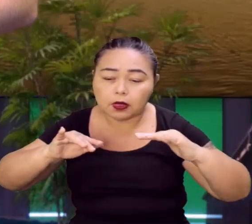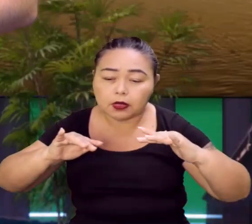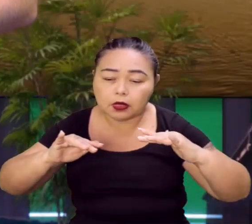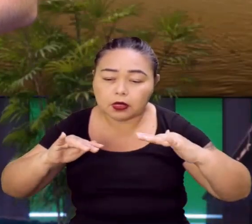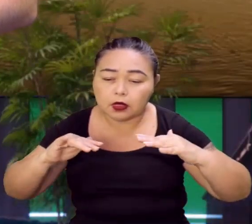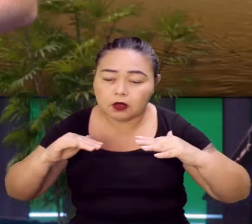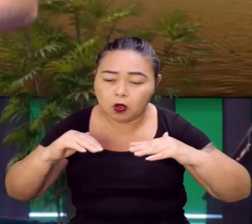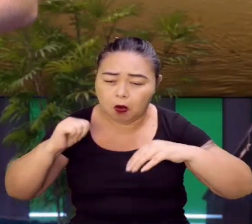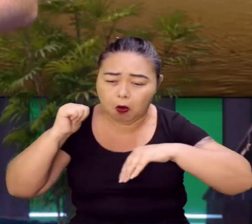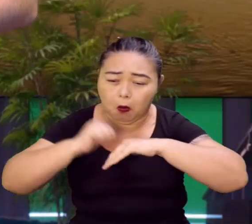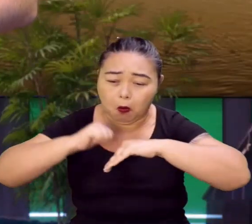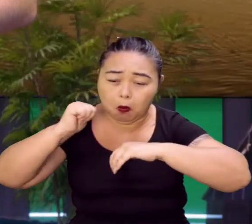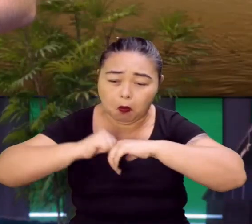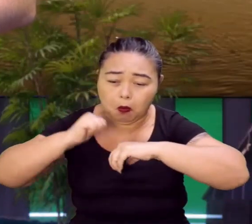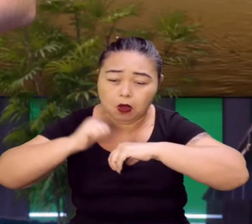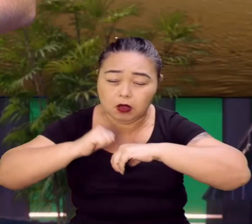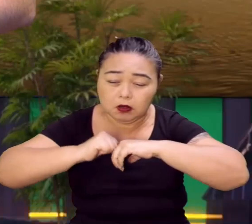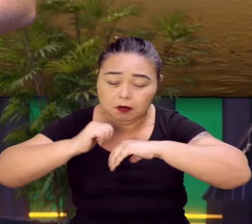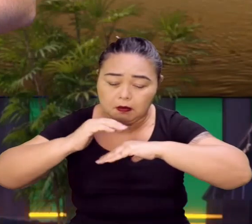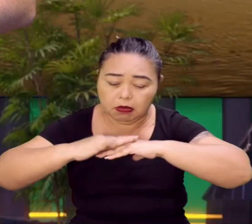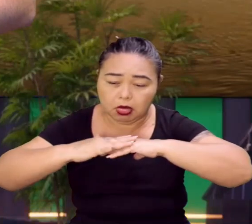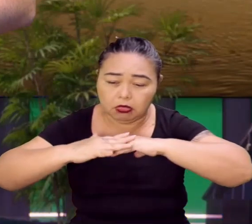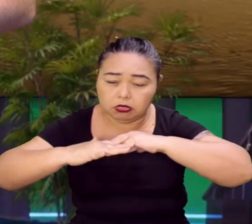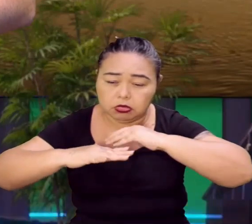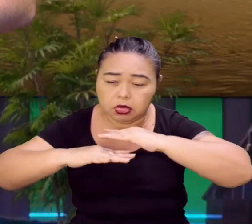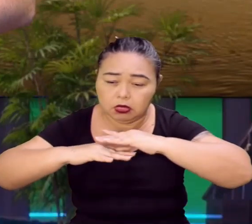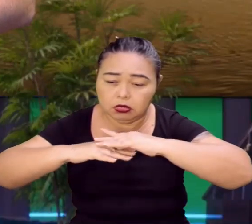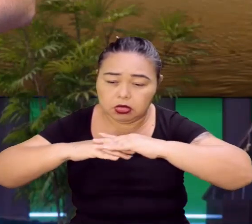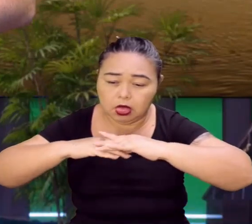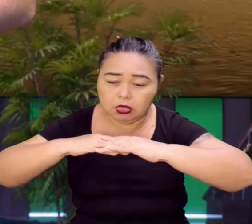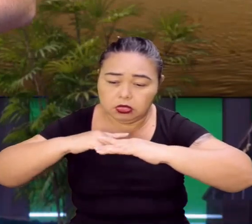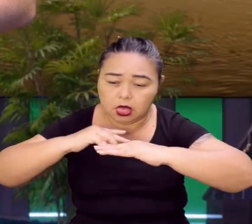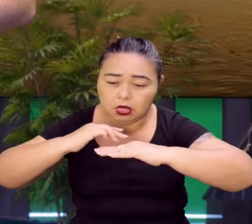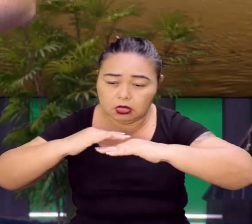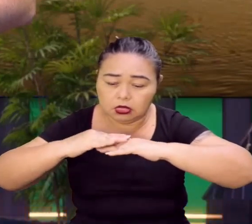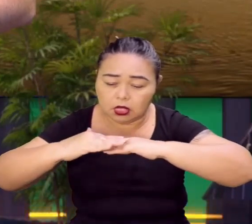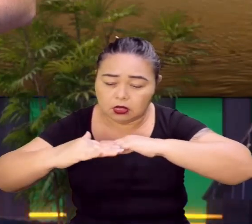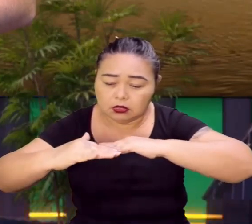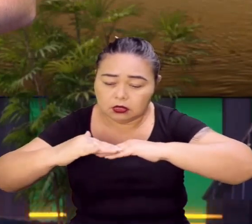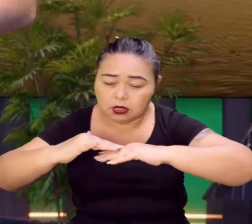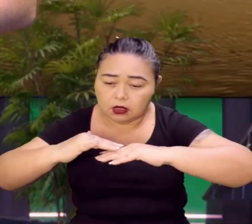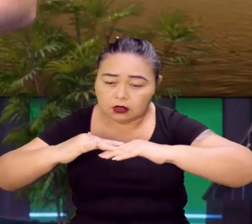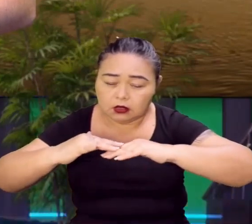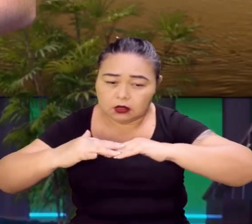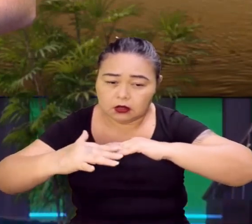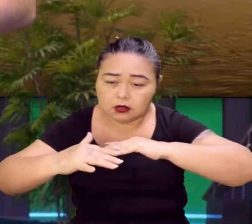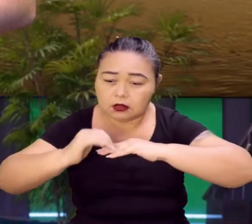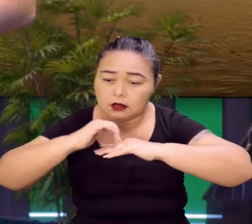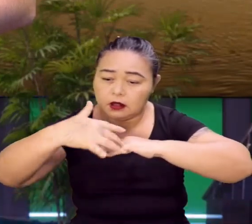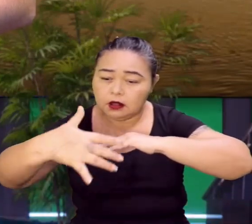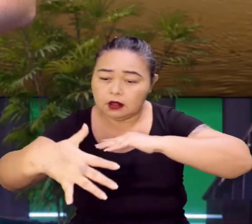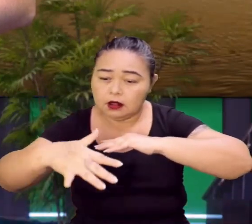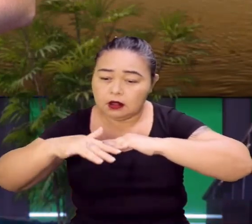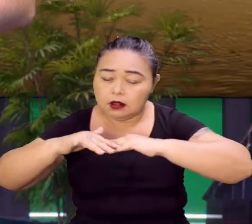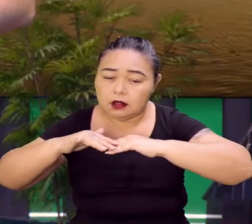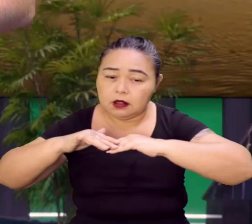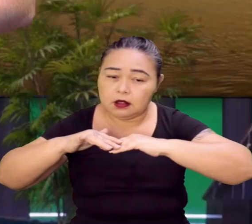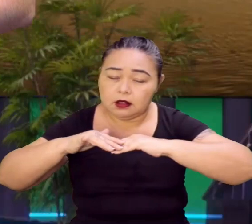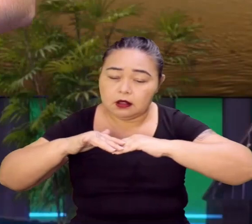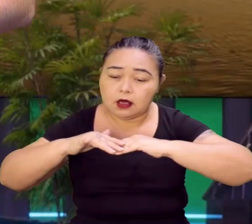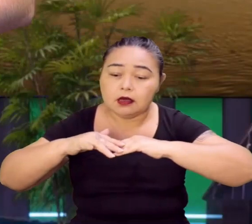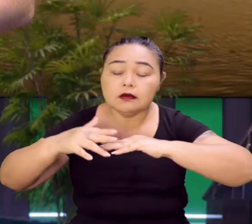aquela rocha sedimentada, aquela rocha, né, já ali exposta